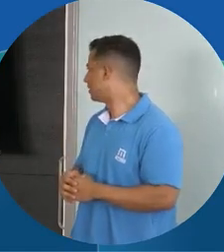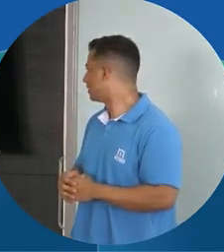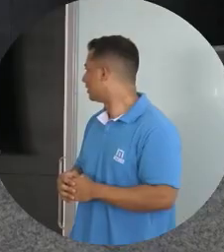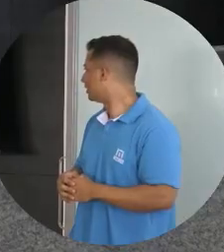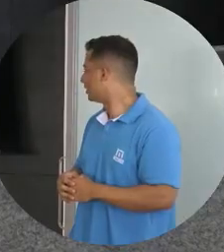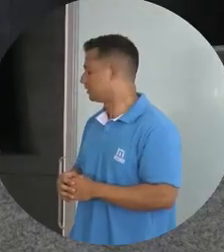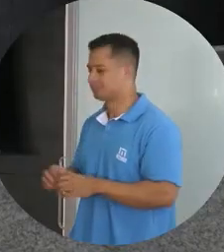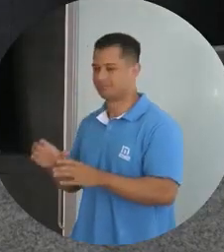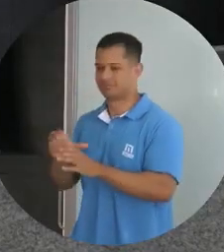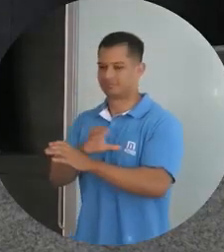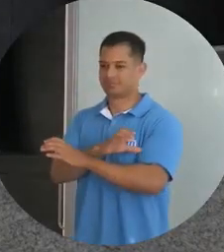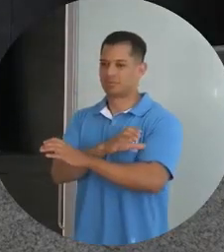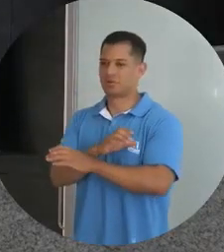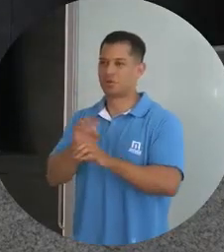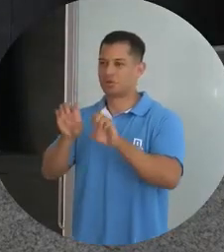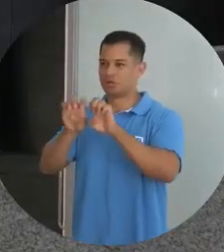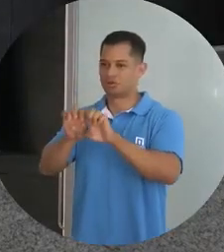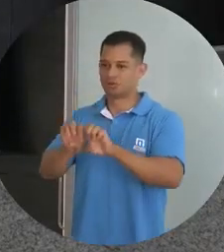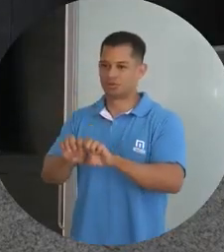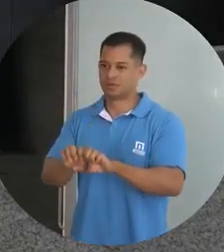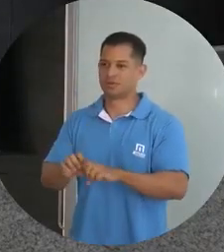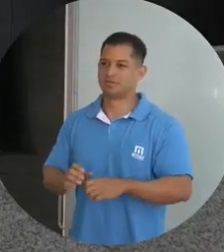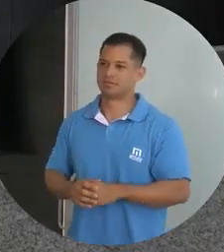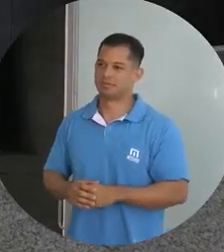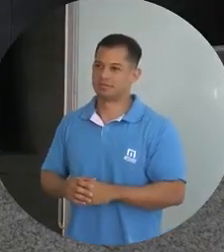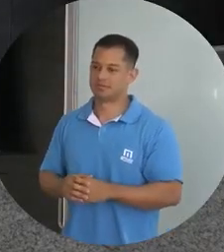completando a estrutura. Então,